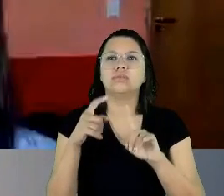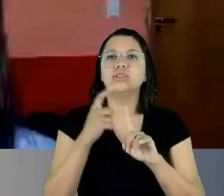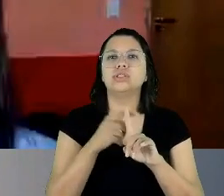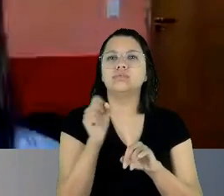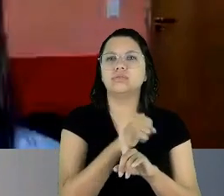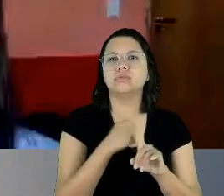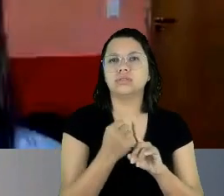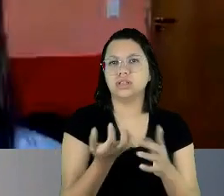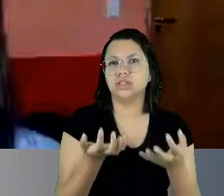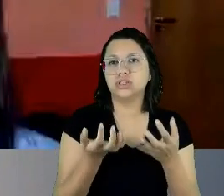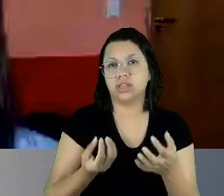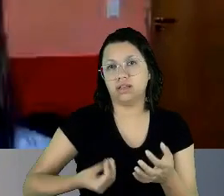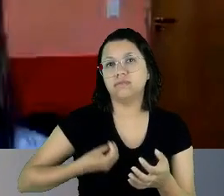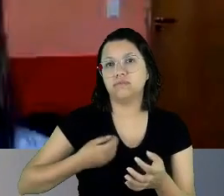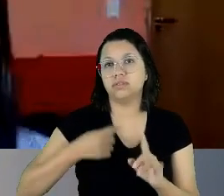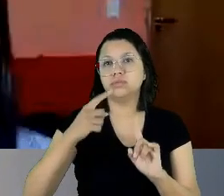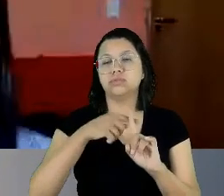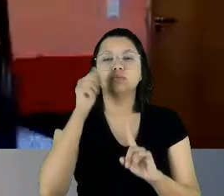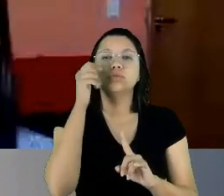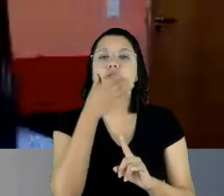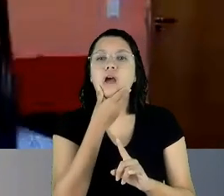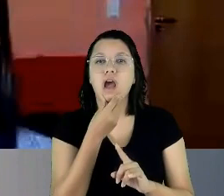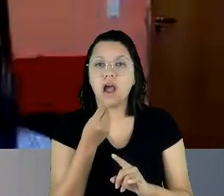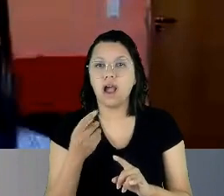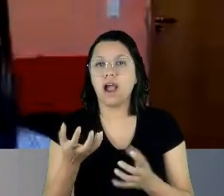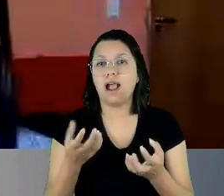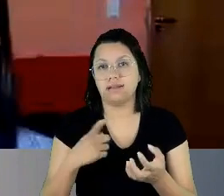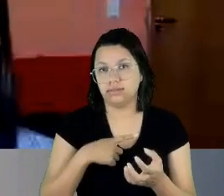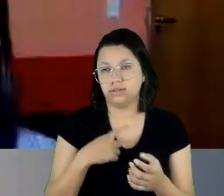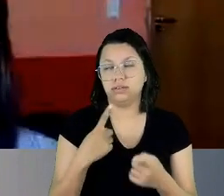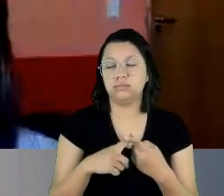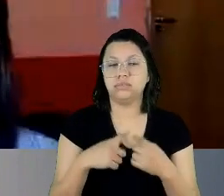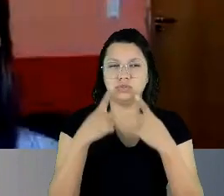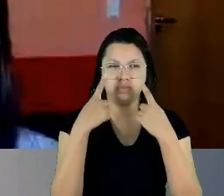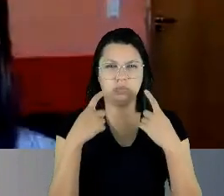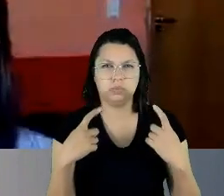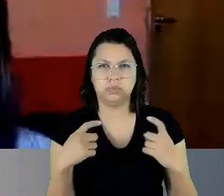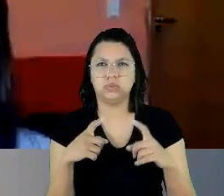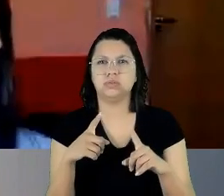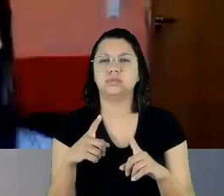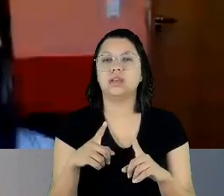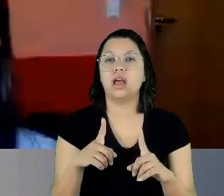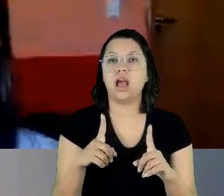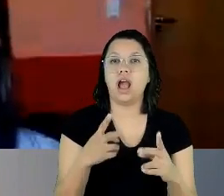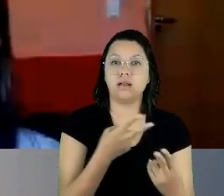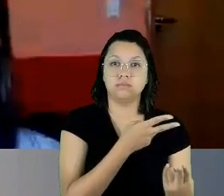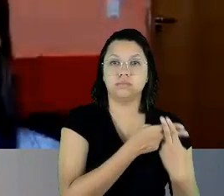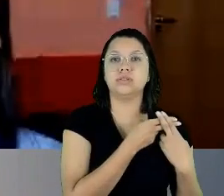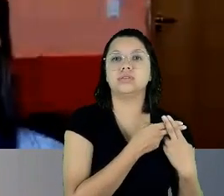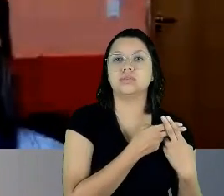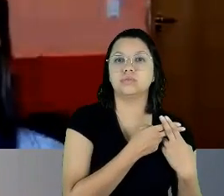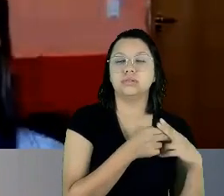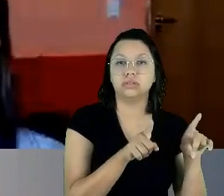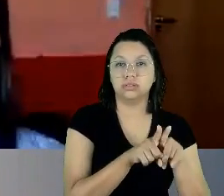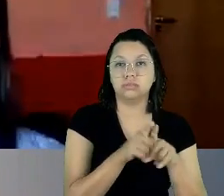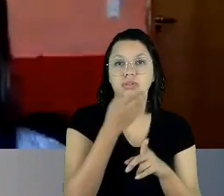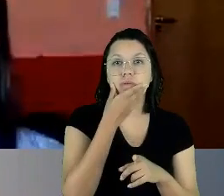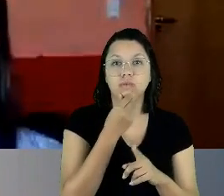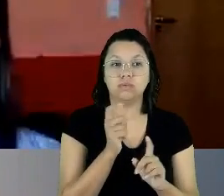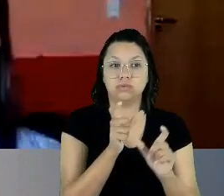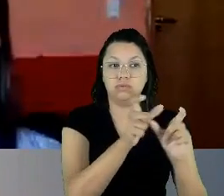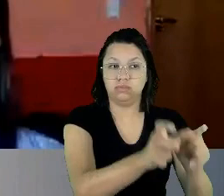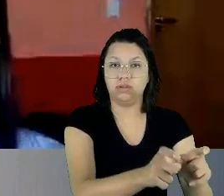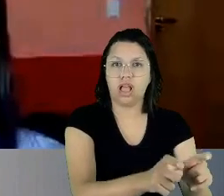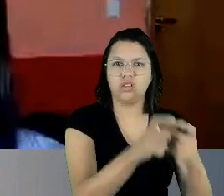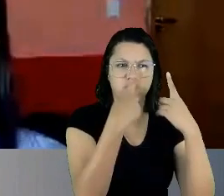tipo de sociedade que a gente quer viver, o tipo de homens que a gente quer ter, porque a agressão, ela aprisiona também o homem no espaço de agressor. Então, ela